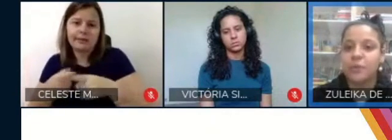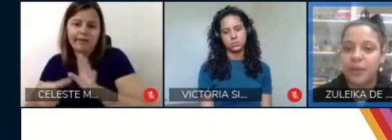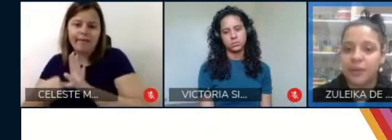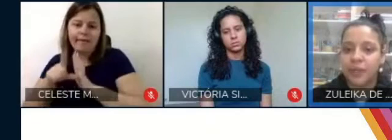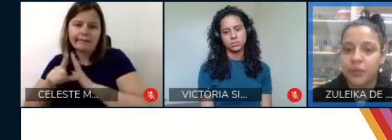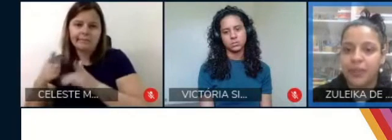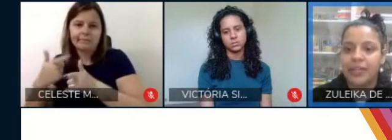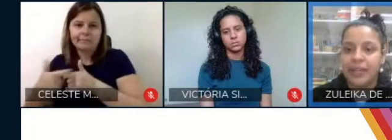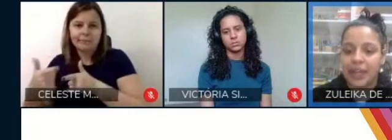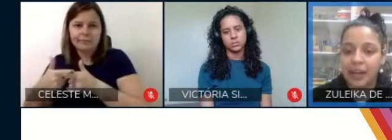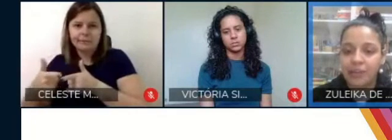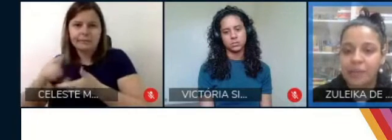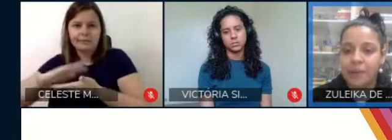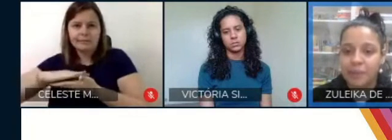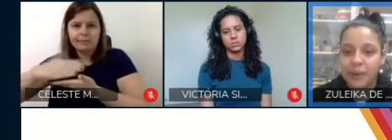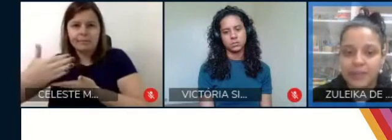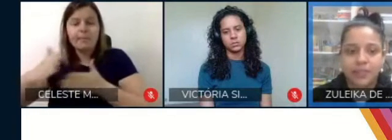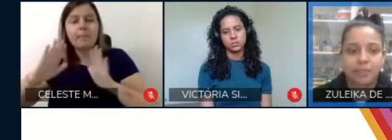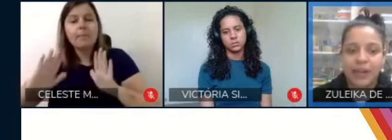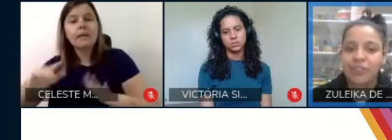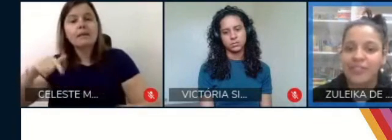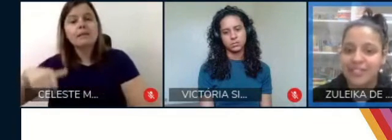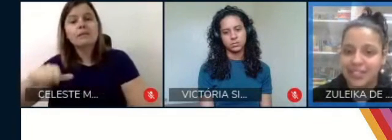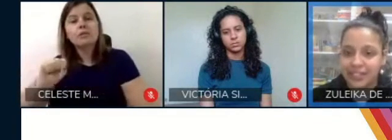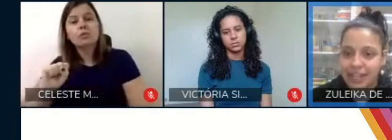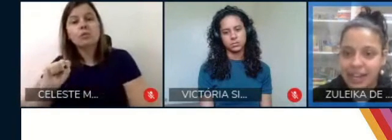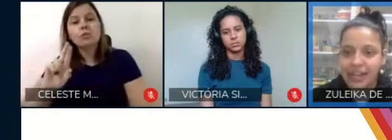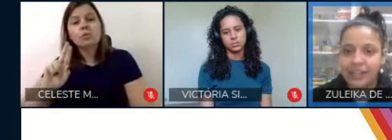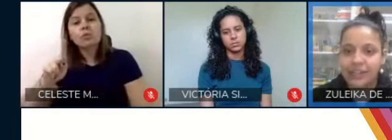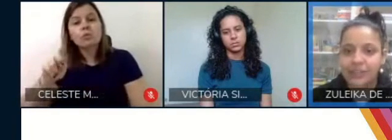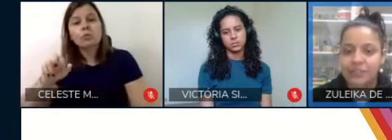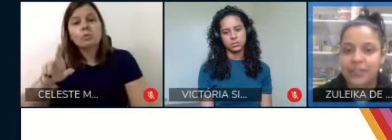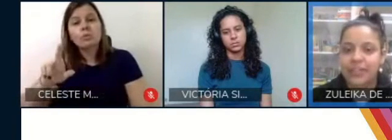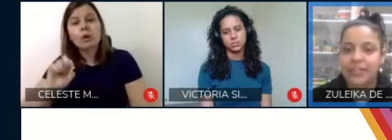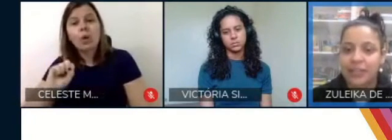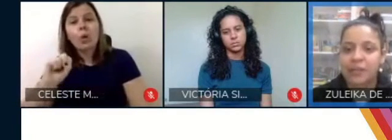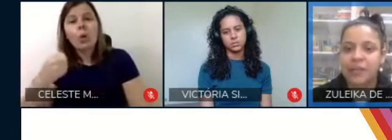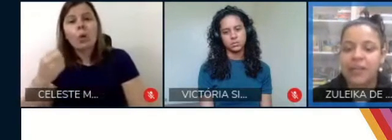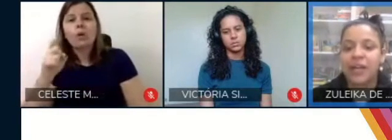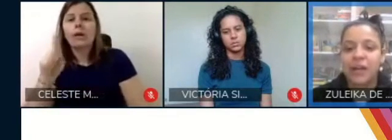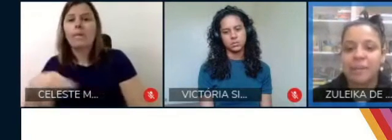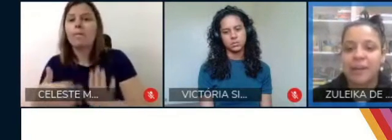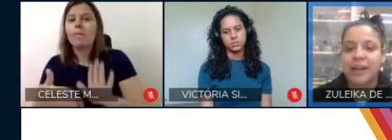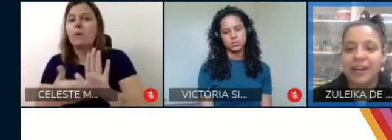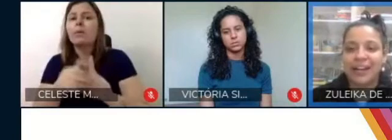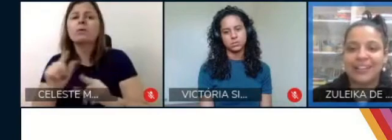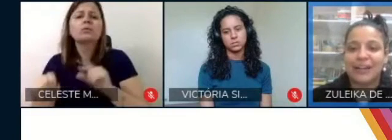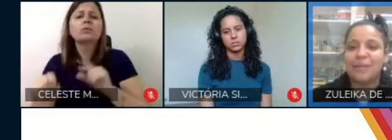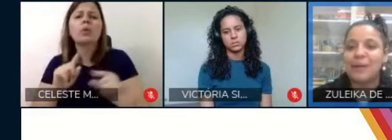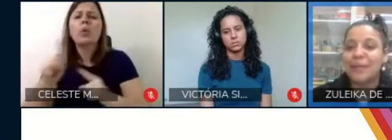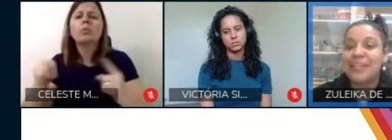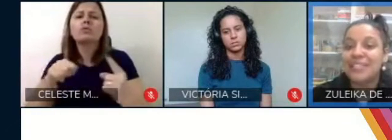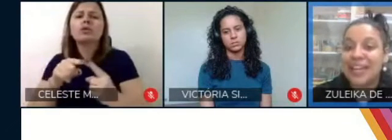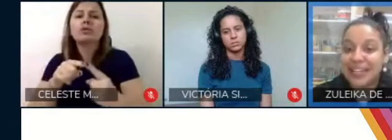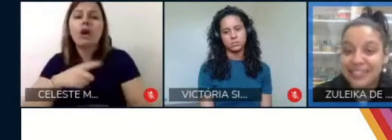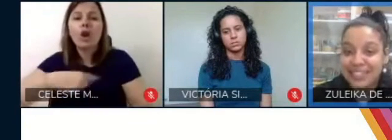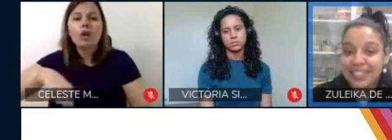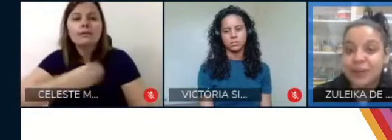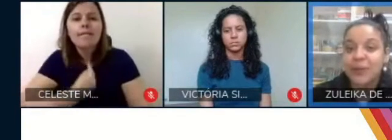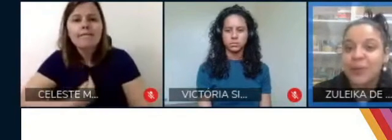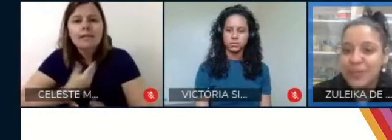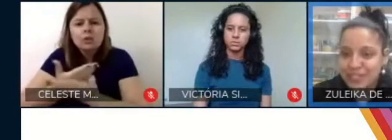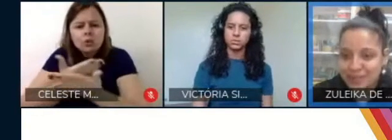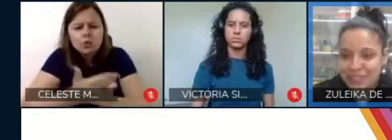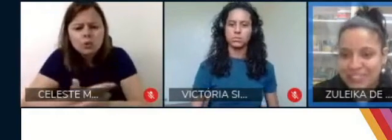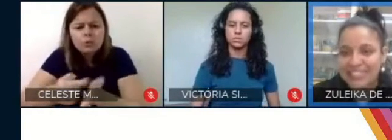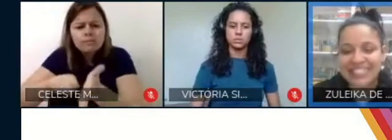mas o Super 8, ele é uma proposta para facilitar a nossa vida acadêmica, né, para dar uma amenizada